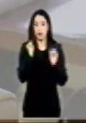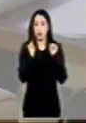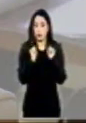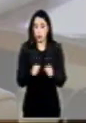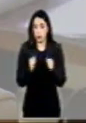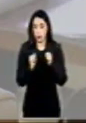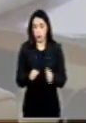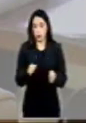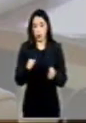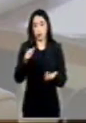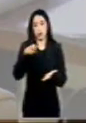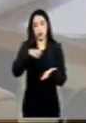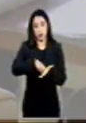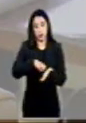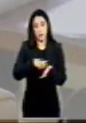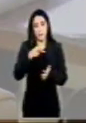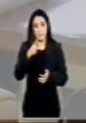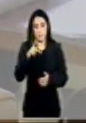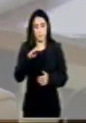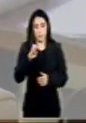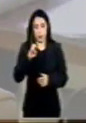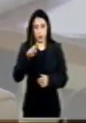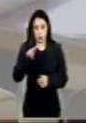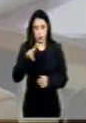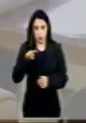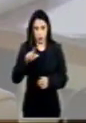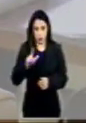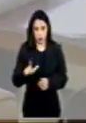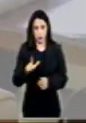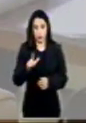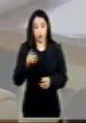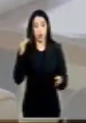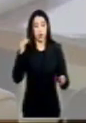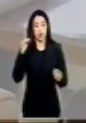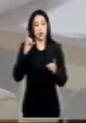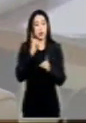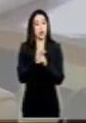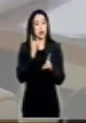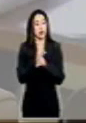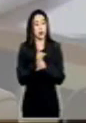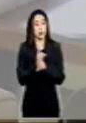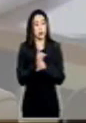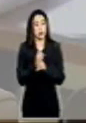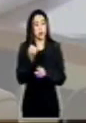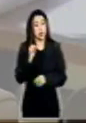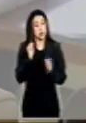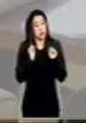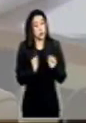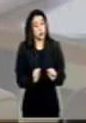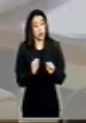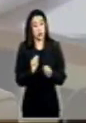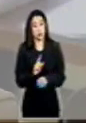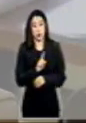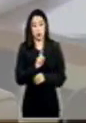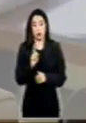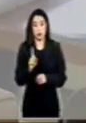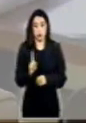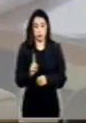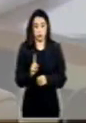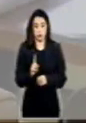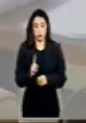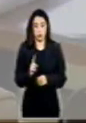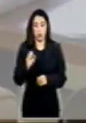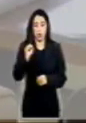penal, não encontra respaldo constitucional e nem na jurisprudência desse